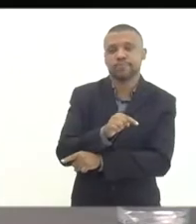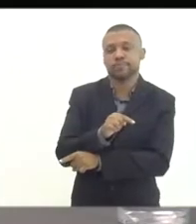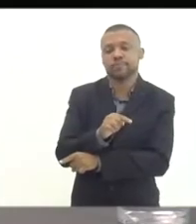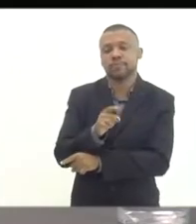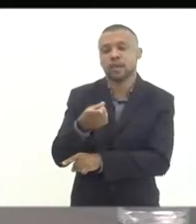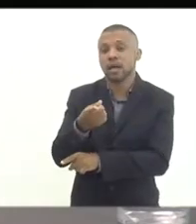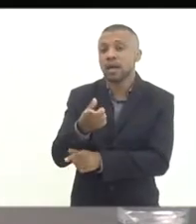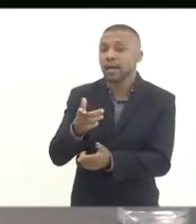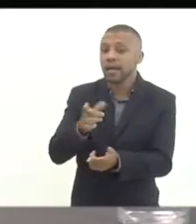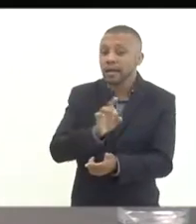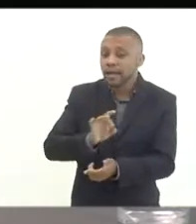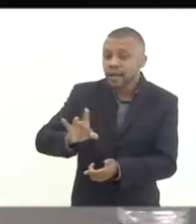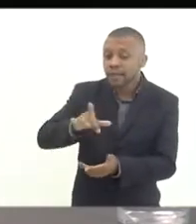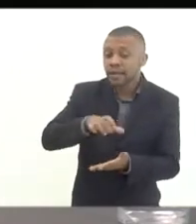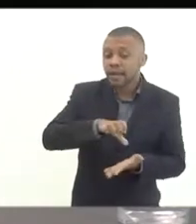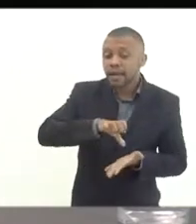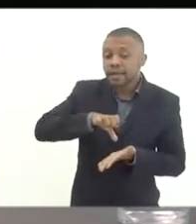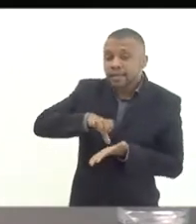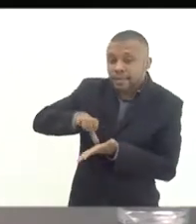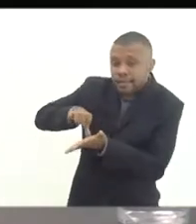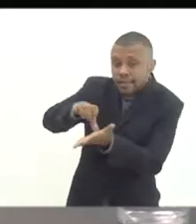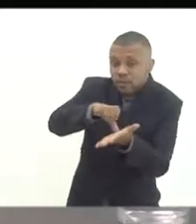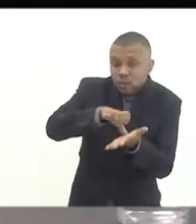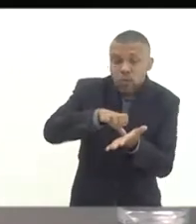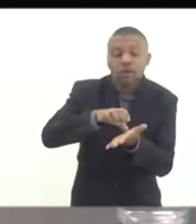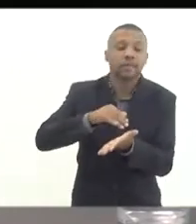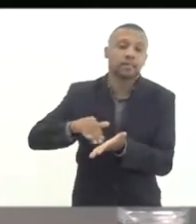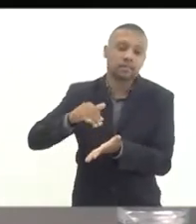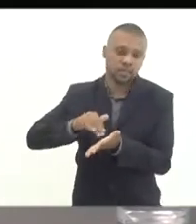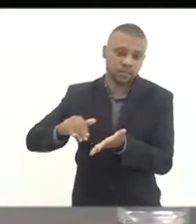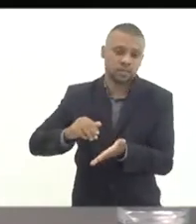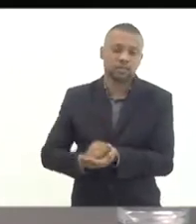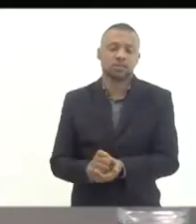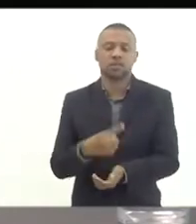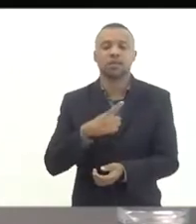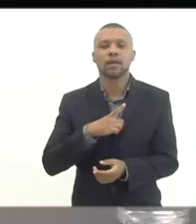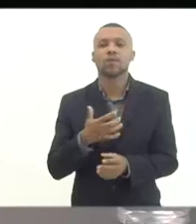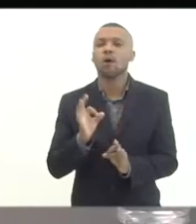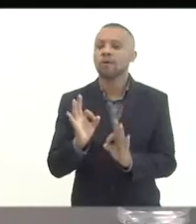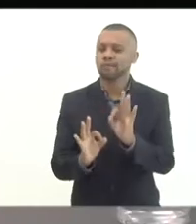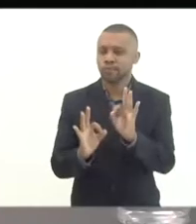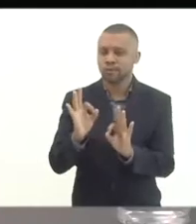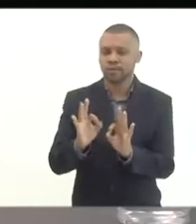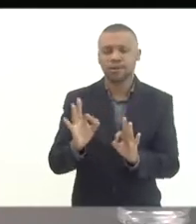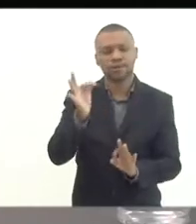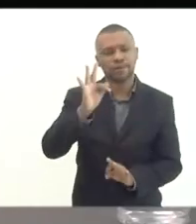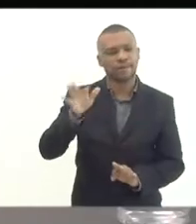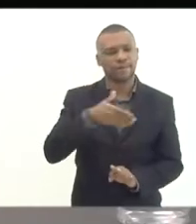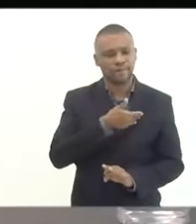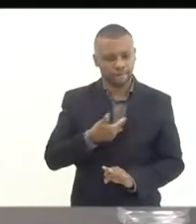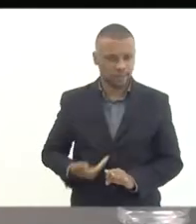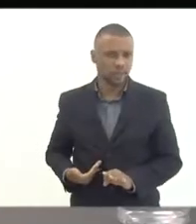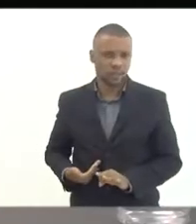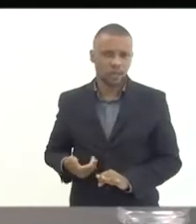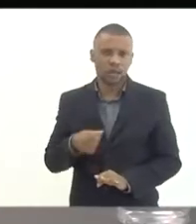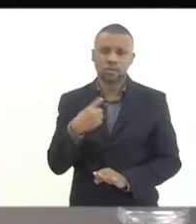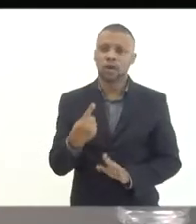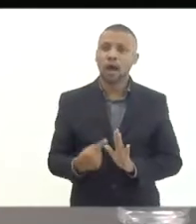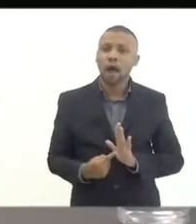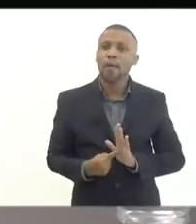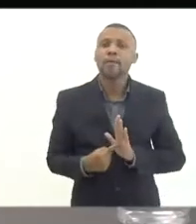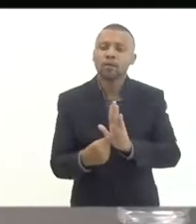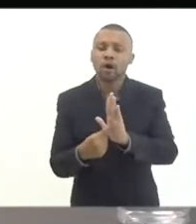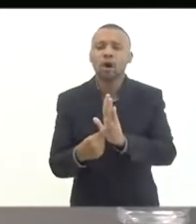secretaria e a gente tem também o Tô de boa que é um projeto federal que a gente apresentou